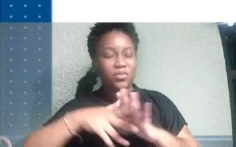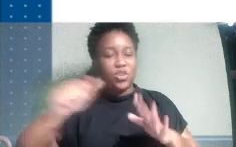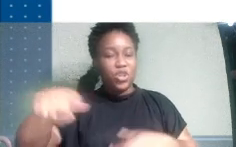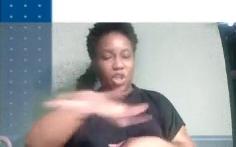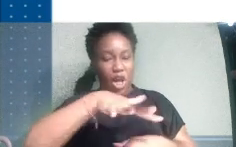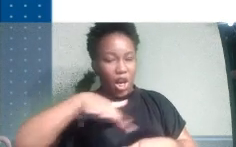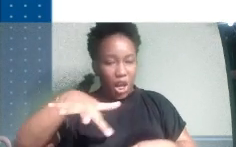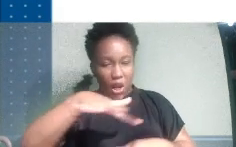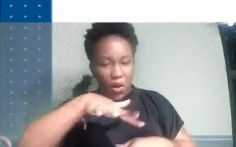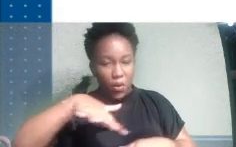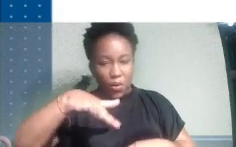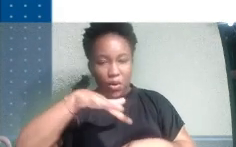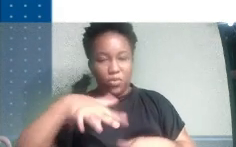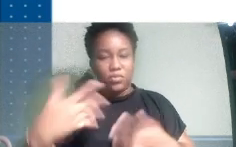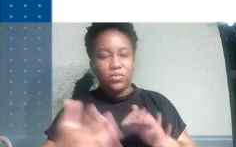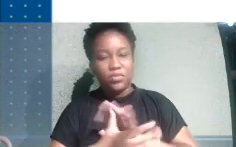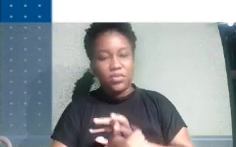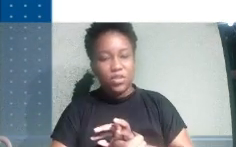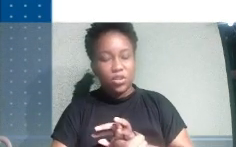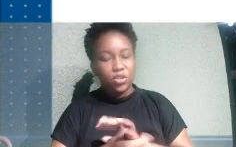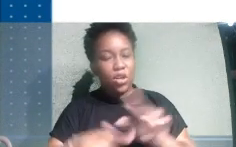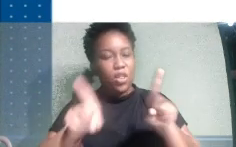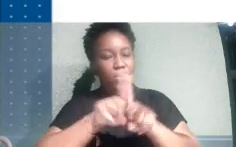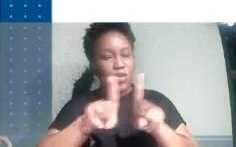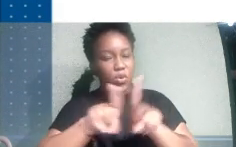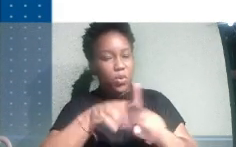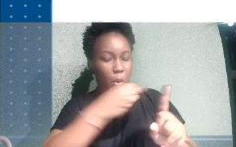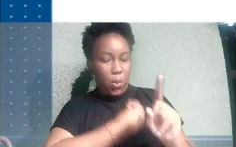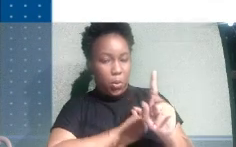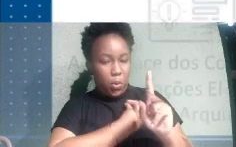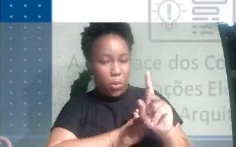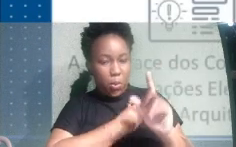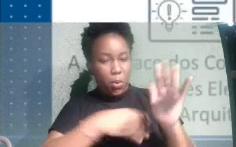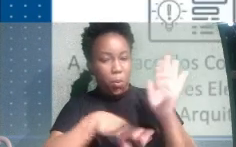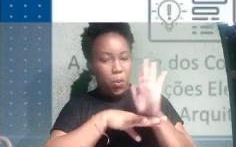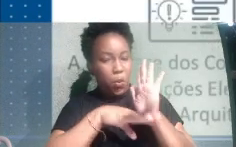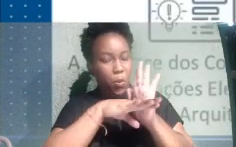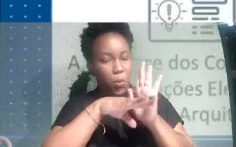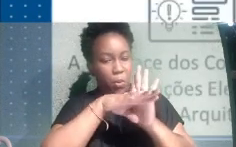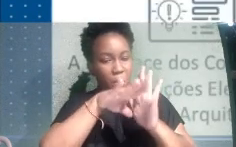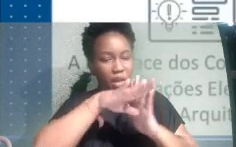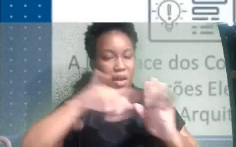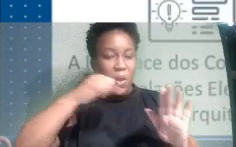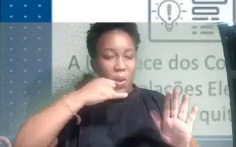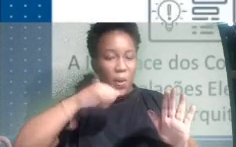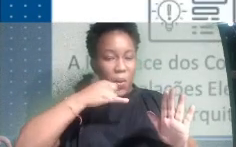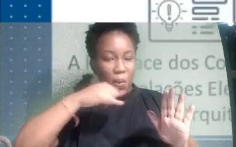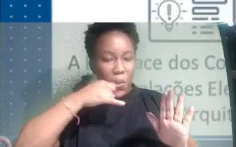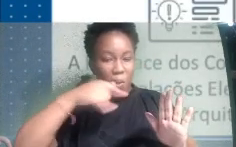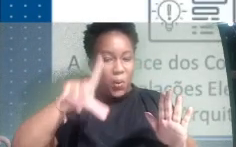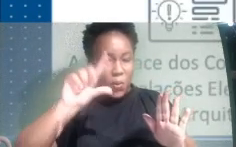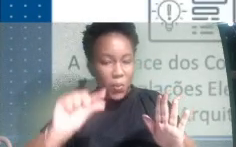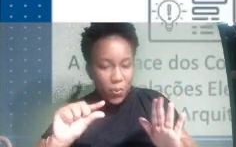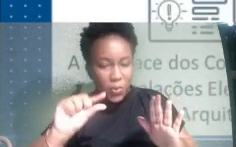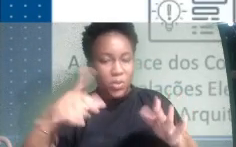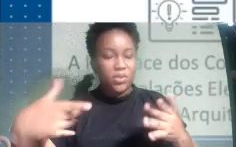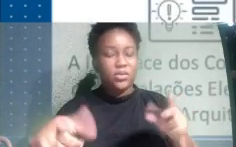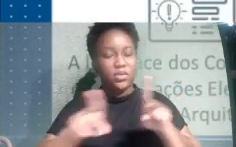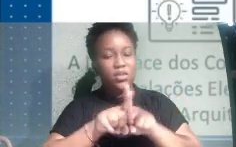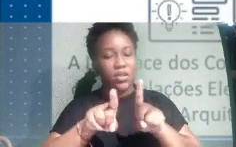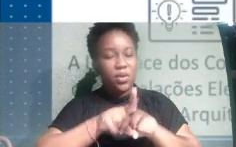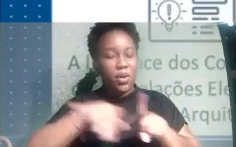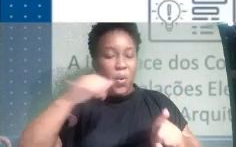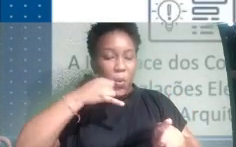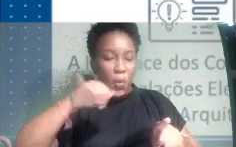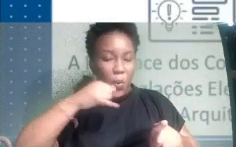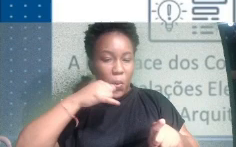gerais, componentes das instalações prediais em baixa tensão, depois a interface dos componentes das instalações elétricas